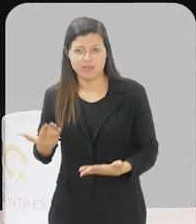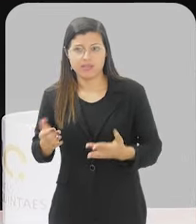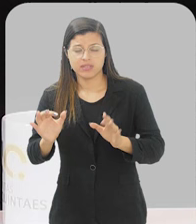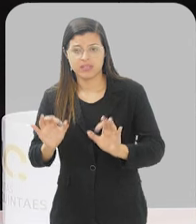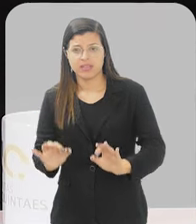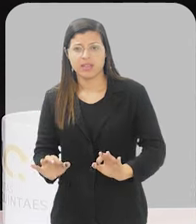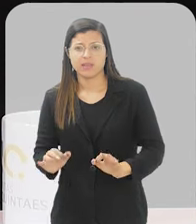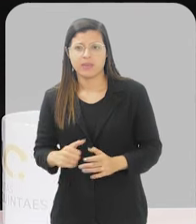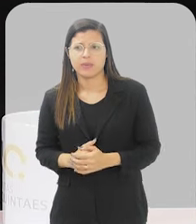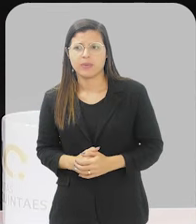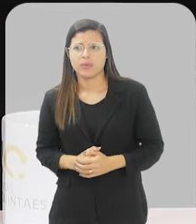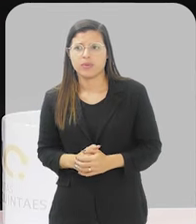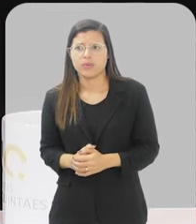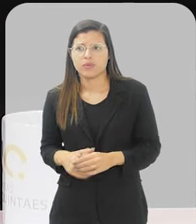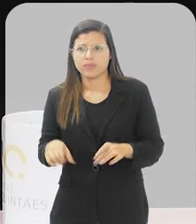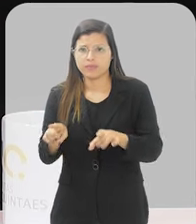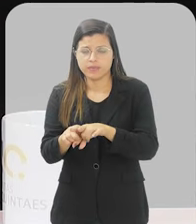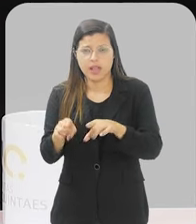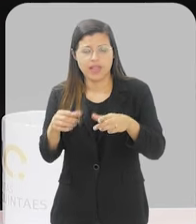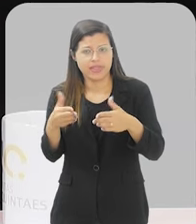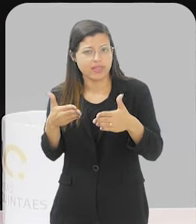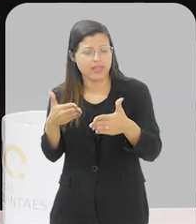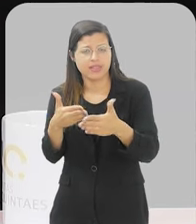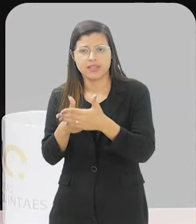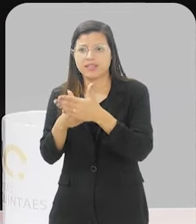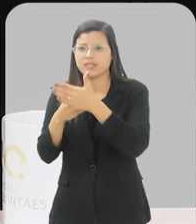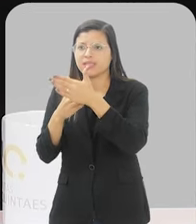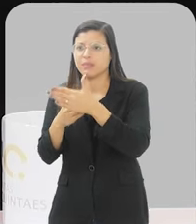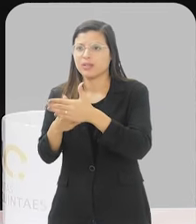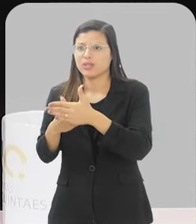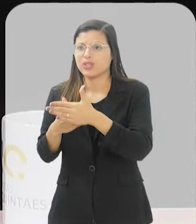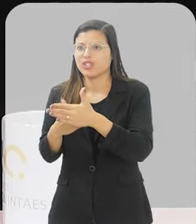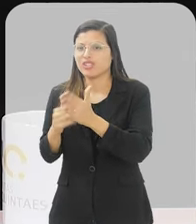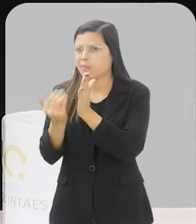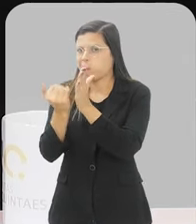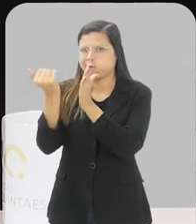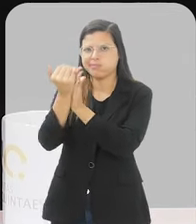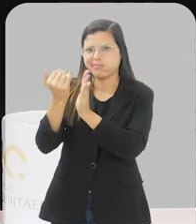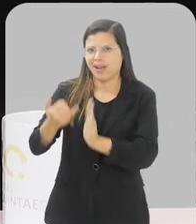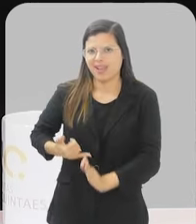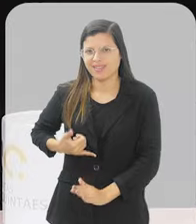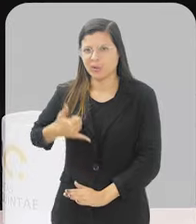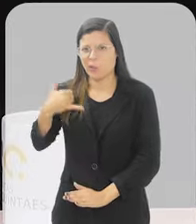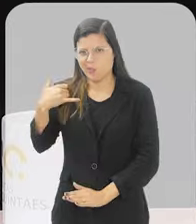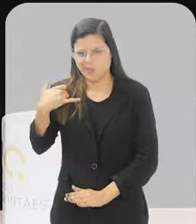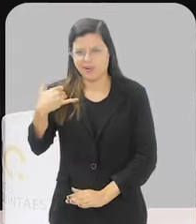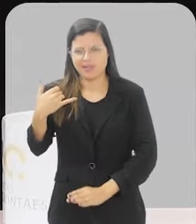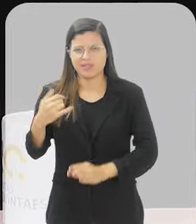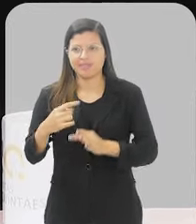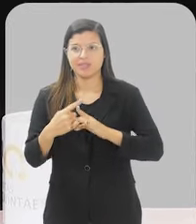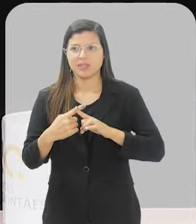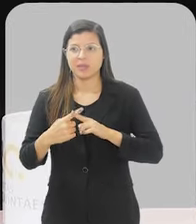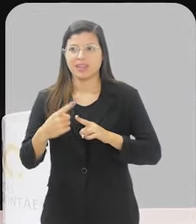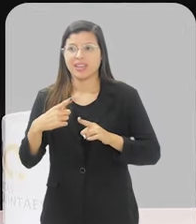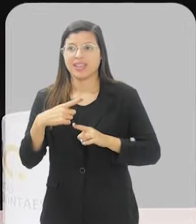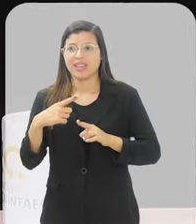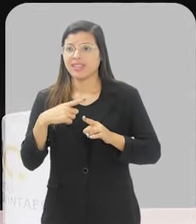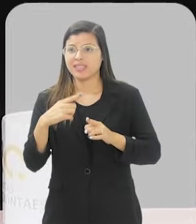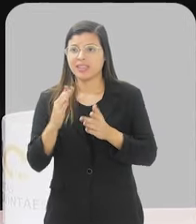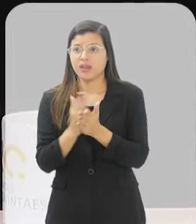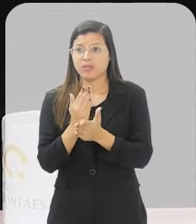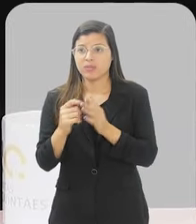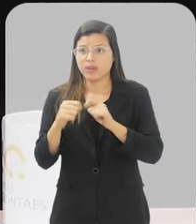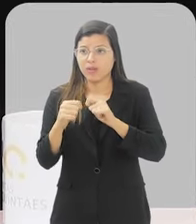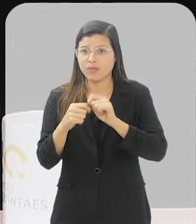Porque e vai até aos limites de excesso de vaidade. Porque, assim, tem destaques que eu